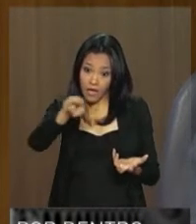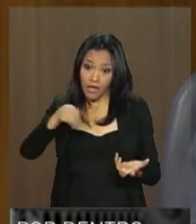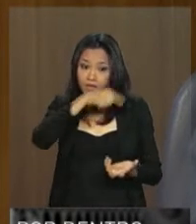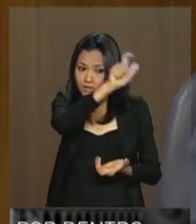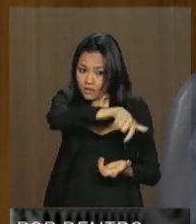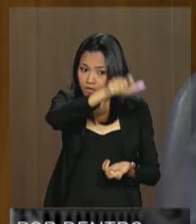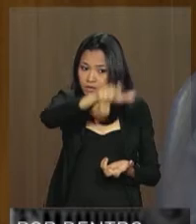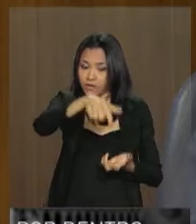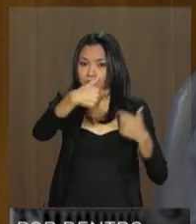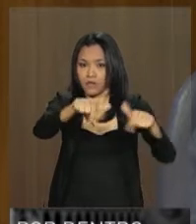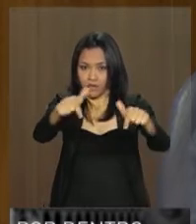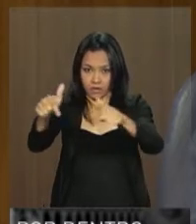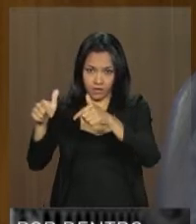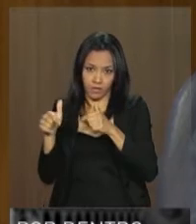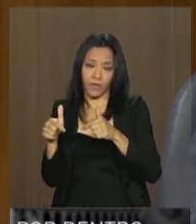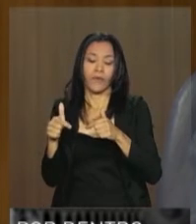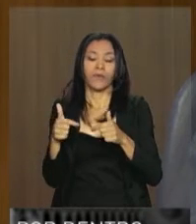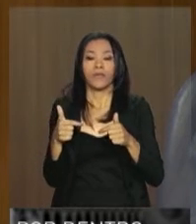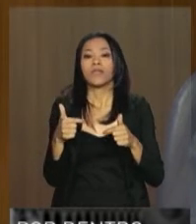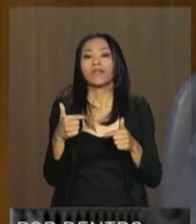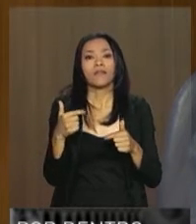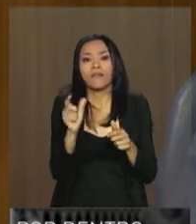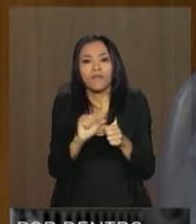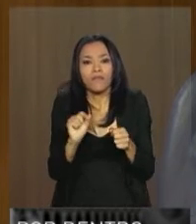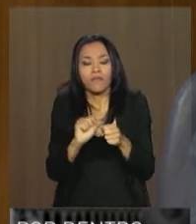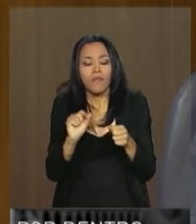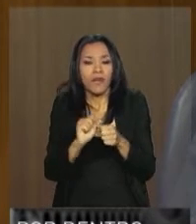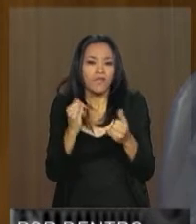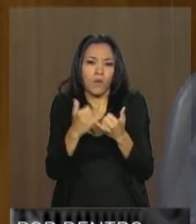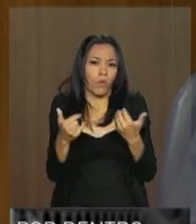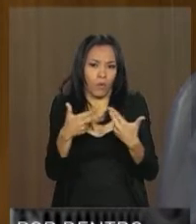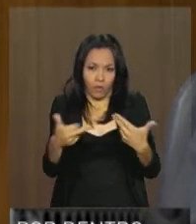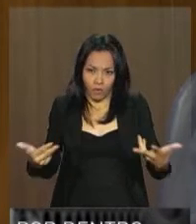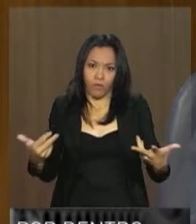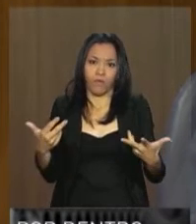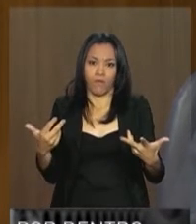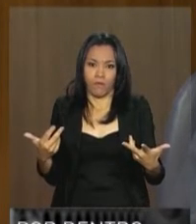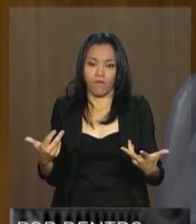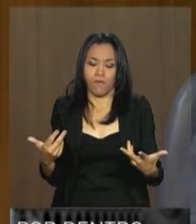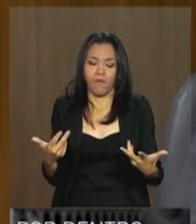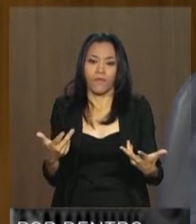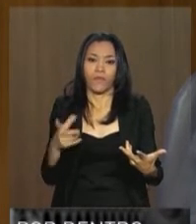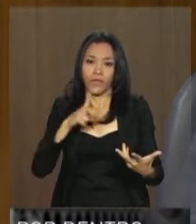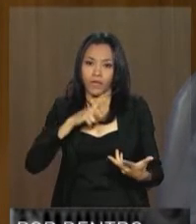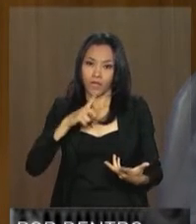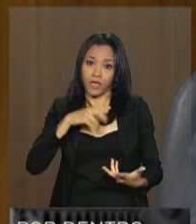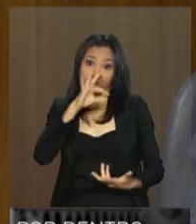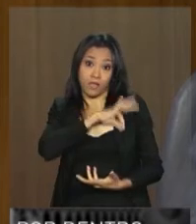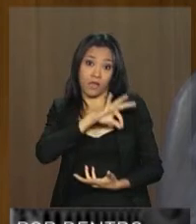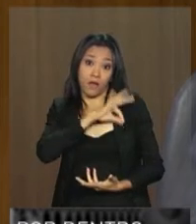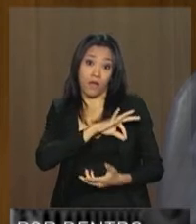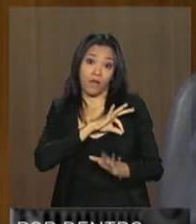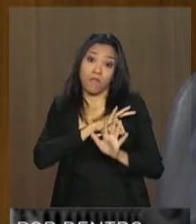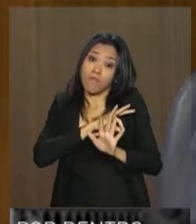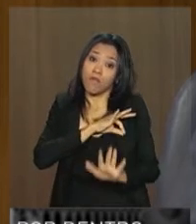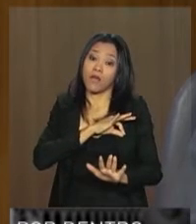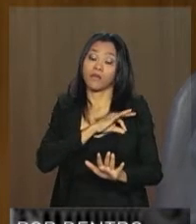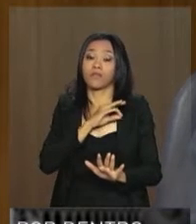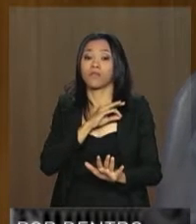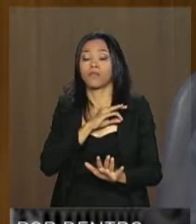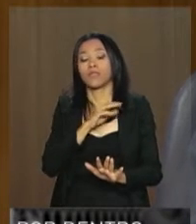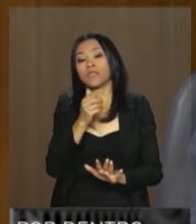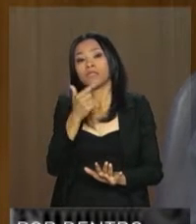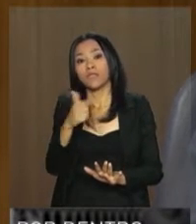hoje a exercem alguma atividade laboral com remuneração porém sem acesso a